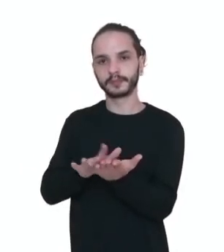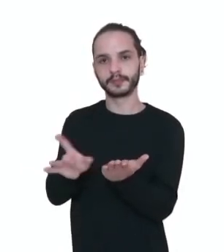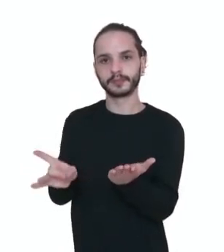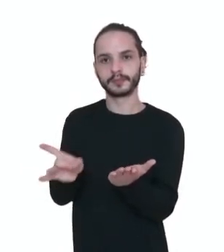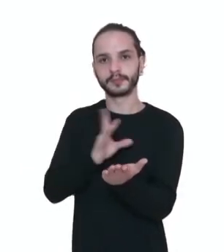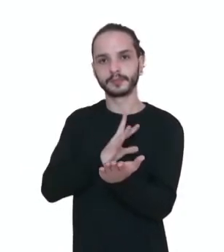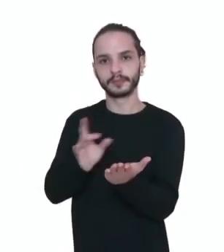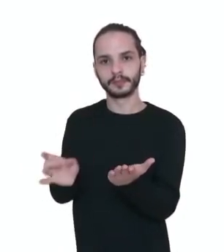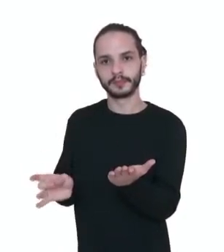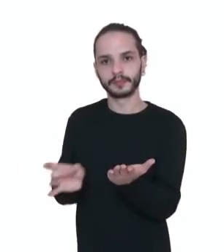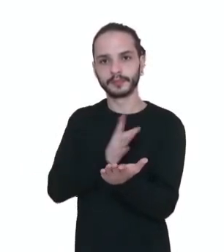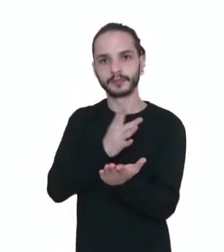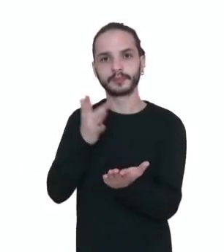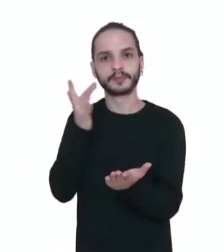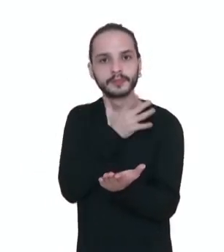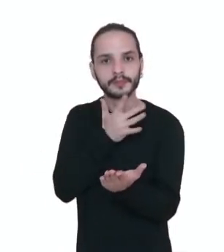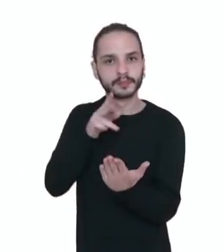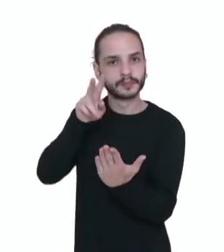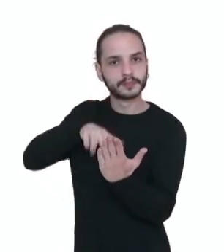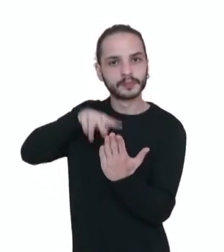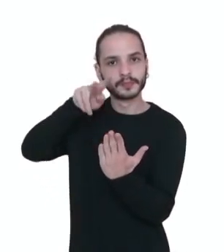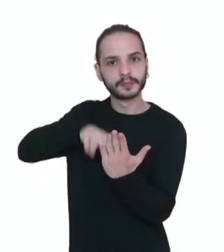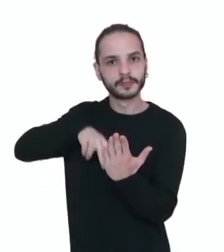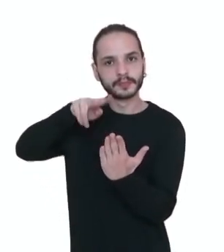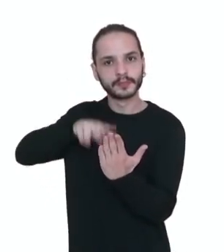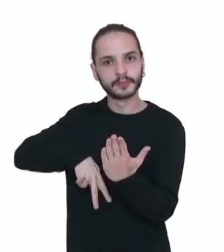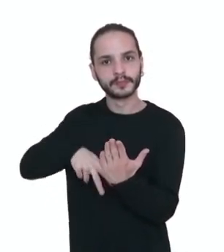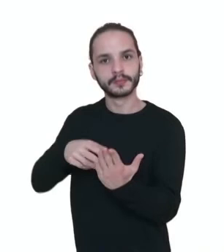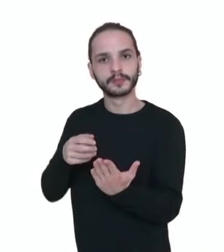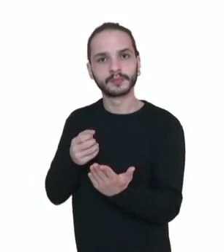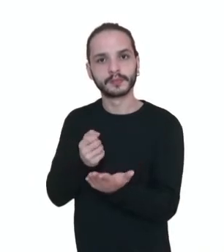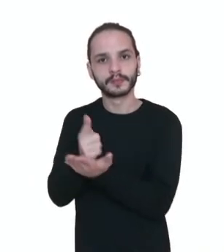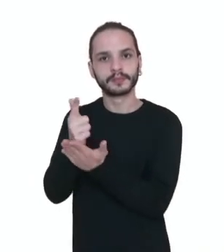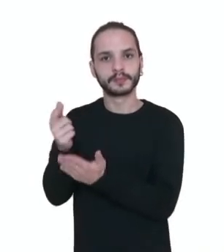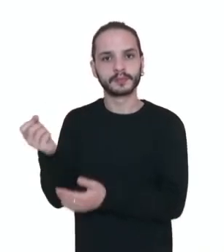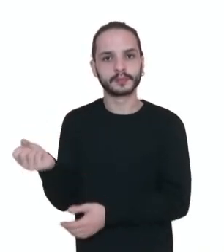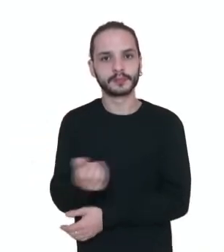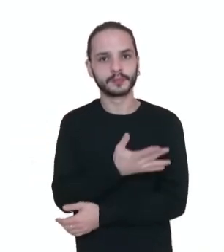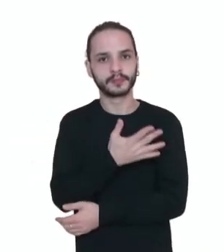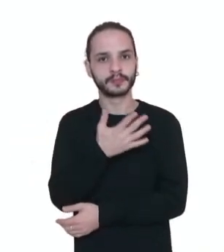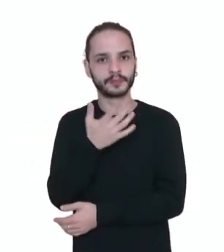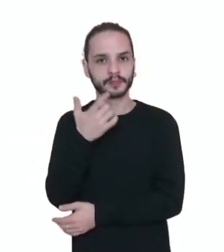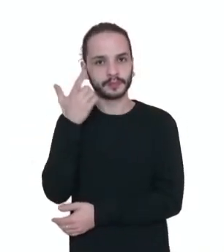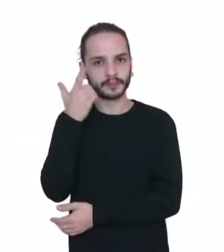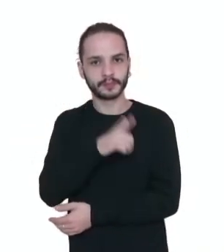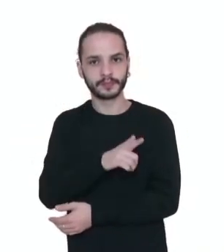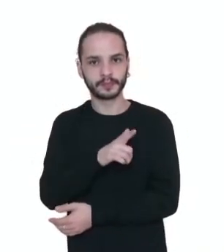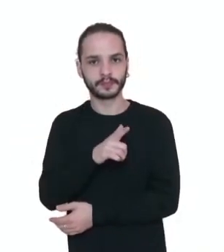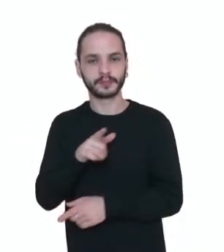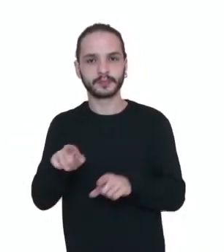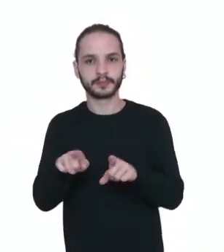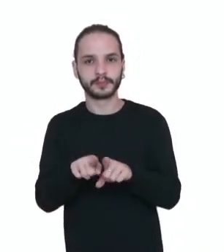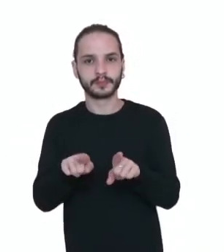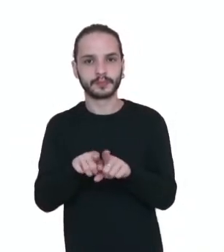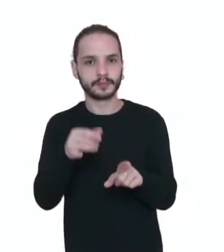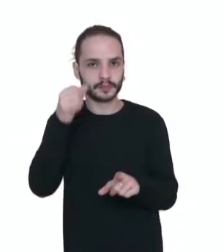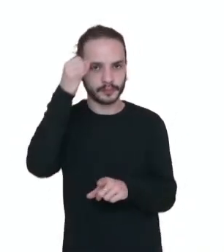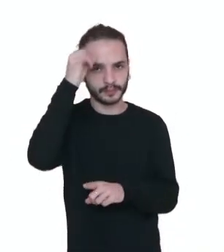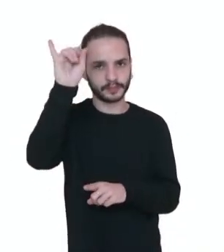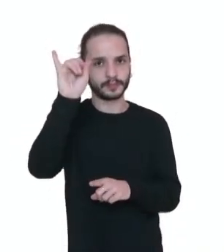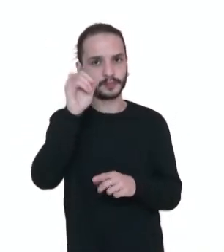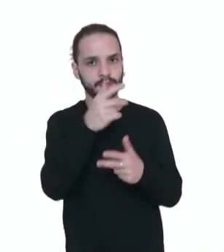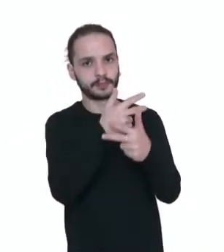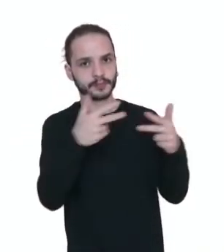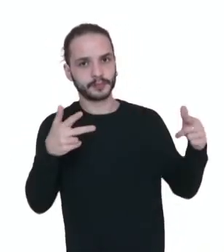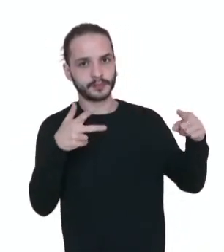da leitura e a satisfação em adquirir um novo exemplar, né? Além do que nós comentamos sobre a questão das distrações, né?